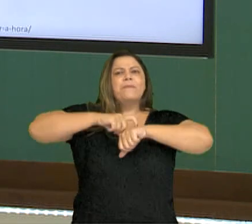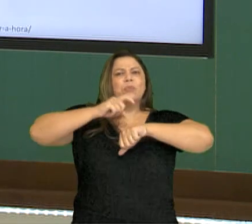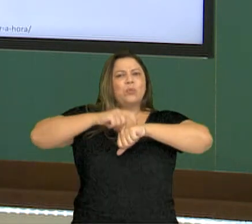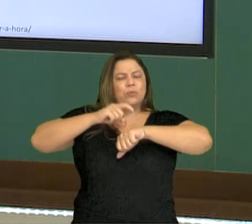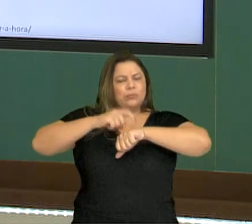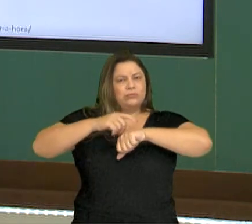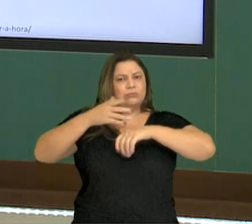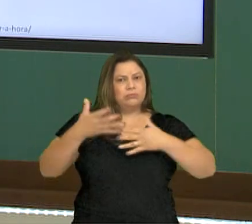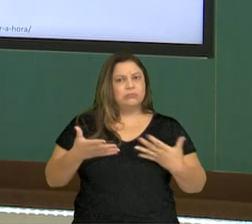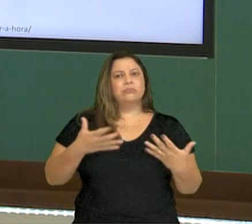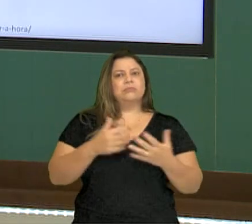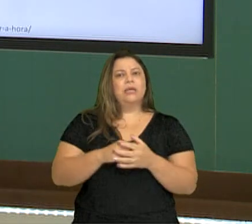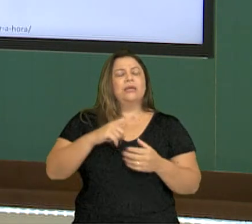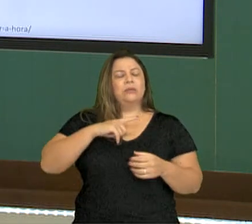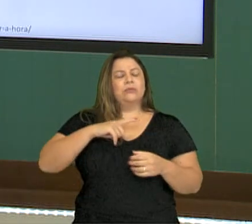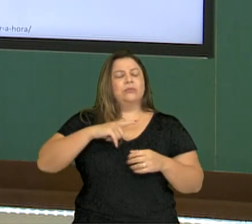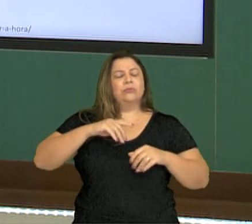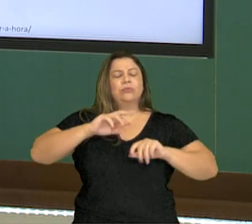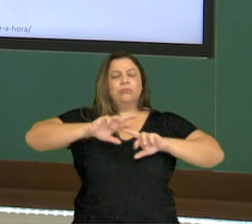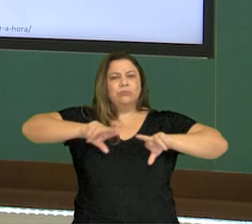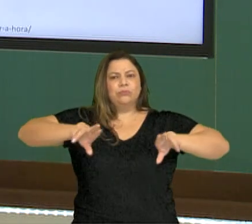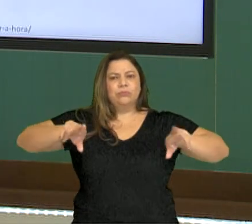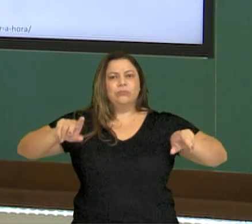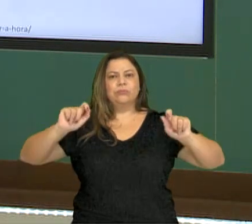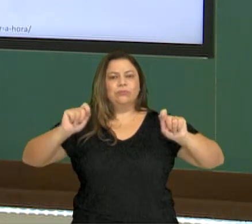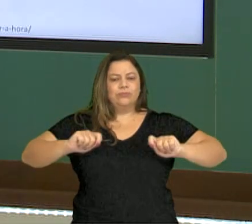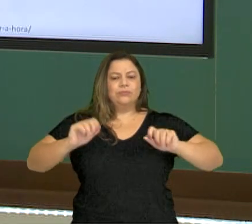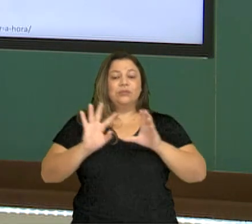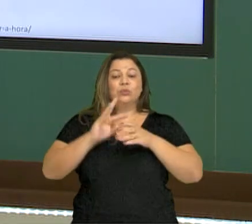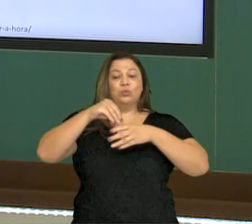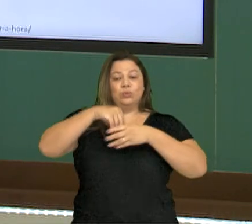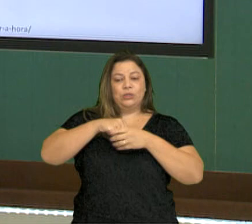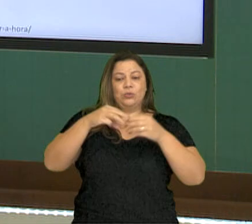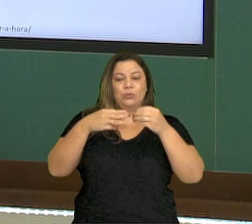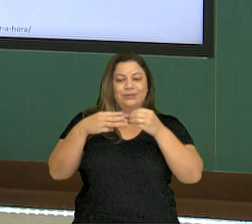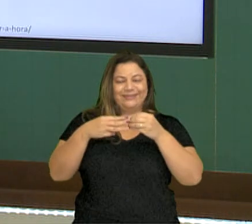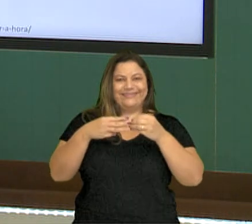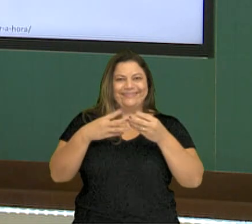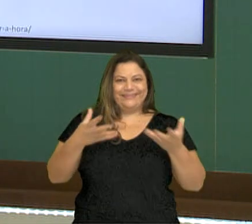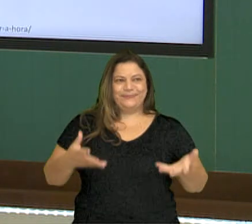para que ocorram certas atividades no interior das células vegetais.